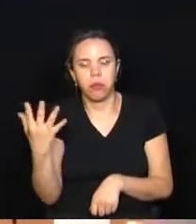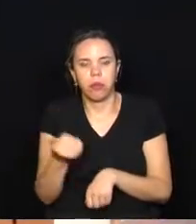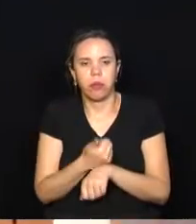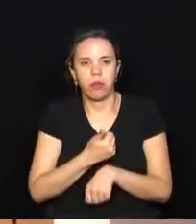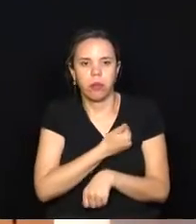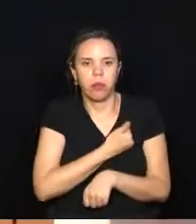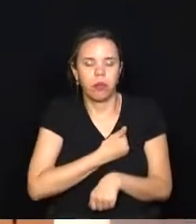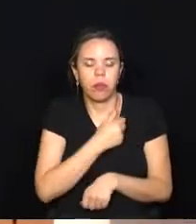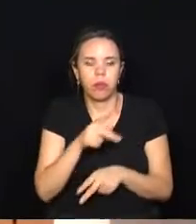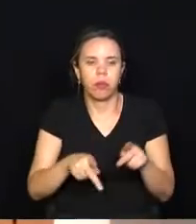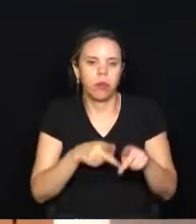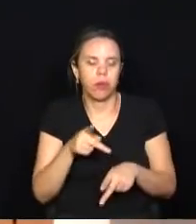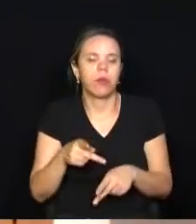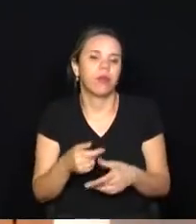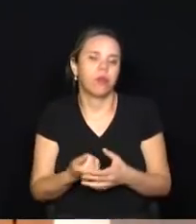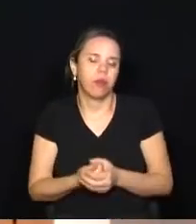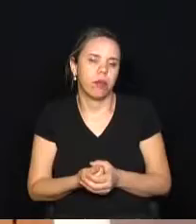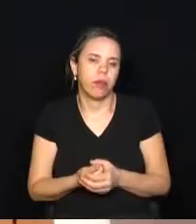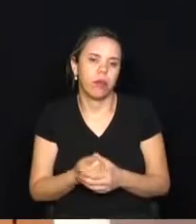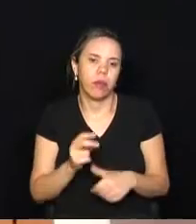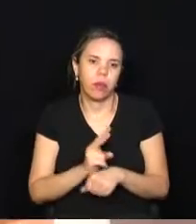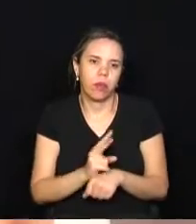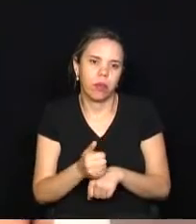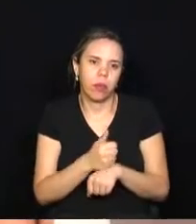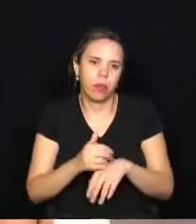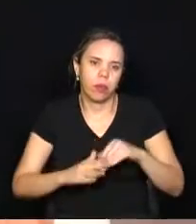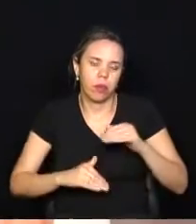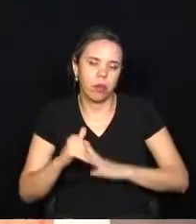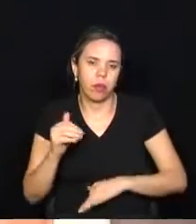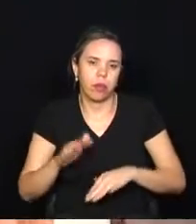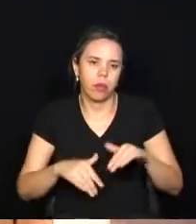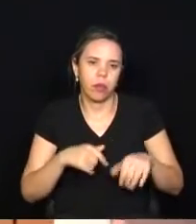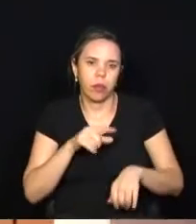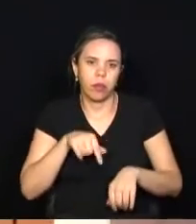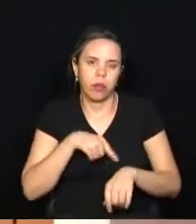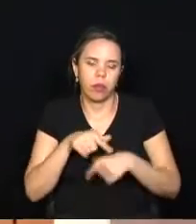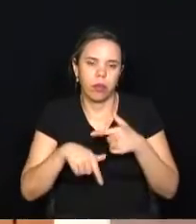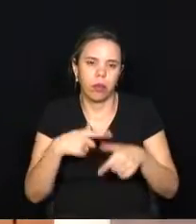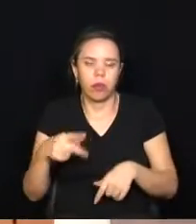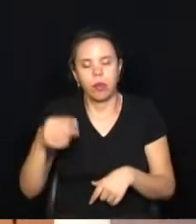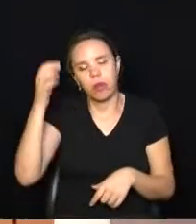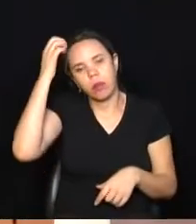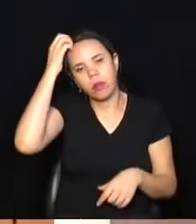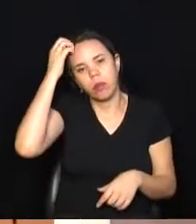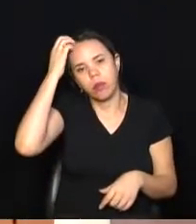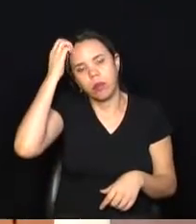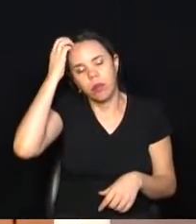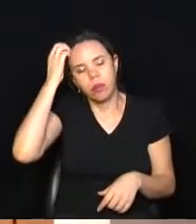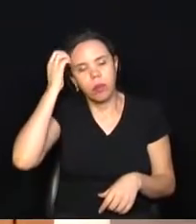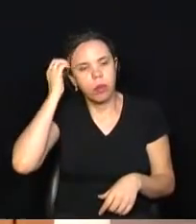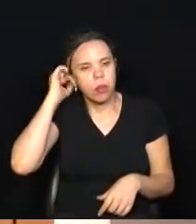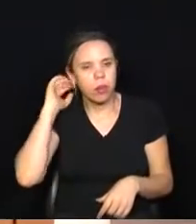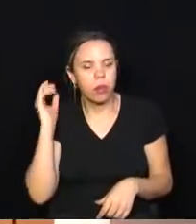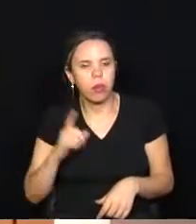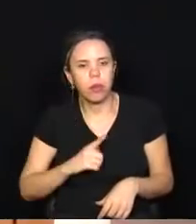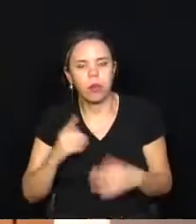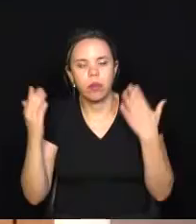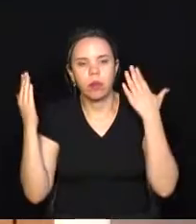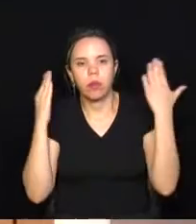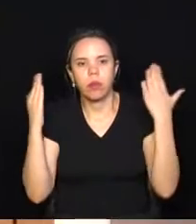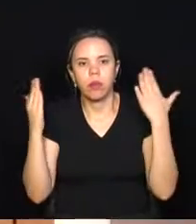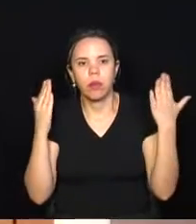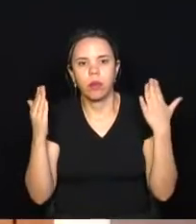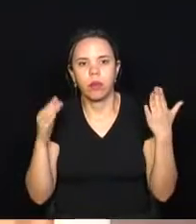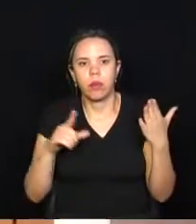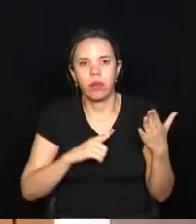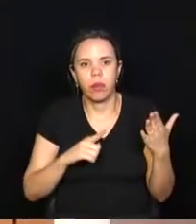de idosos para cada cuidador, dependendo da jornada de trabalho dele, né? Você tem psicólogo, que você